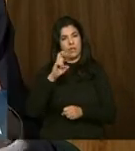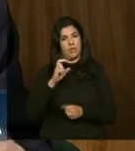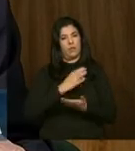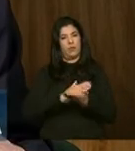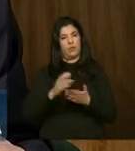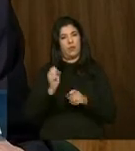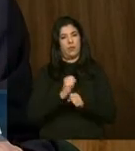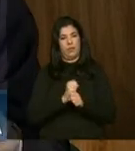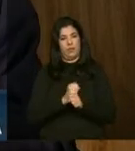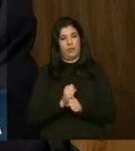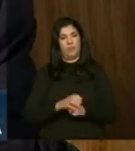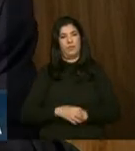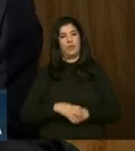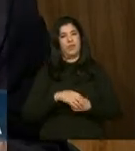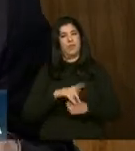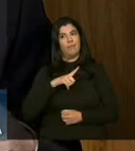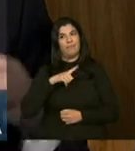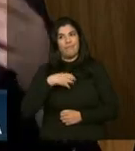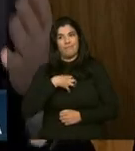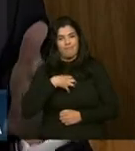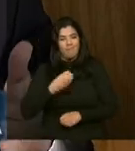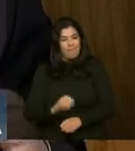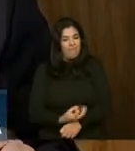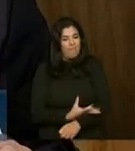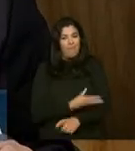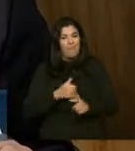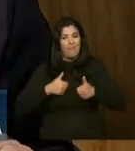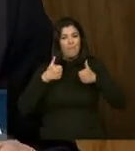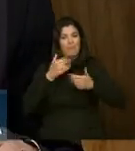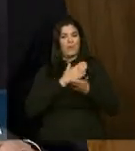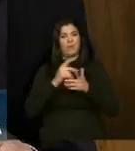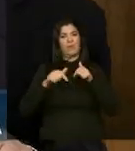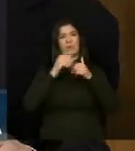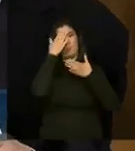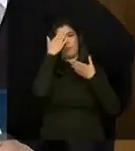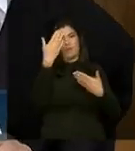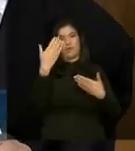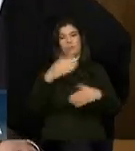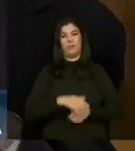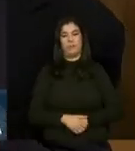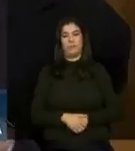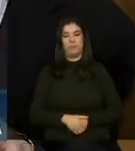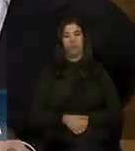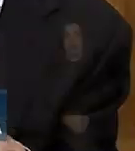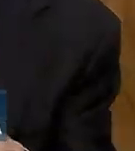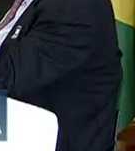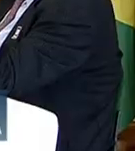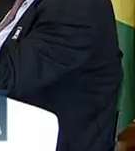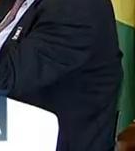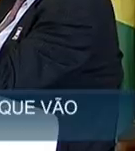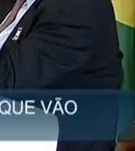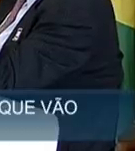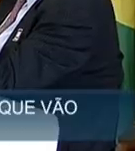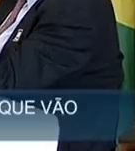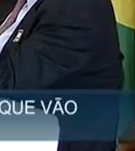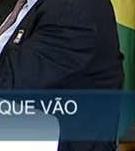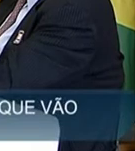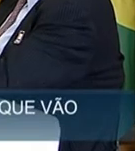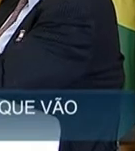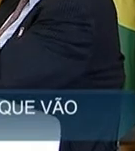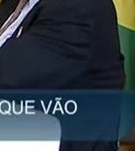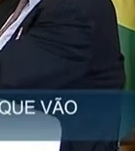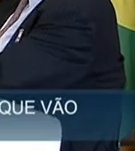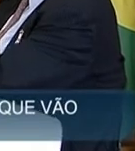do ano. Então, estou muito otimista com esse início de trabalho. Muito obrigado. Para encerrar a cerimônia, ouviremos